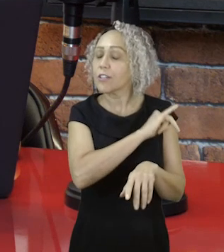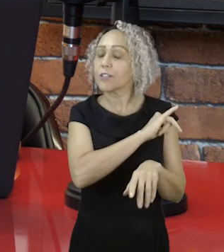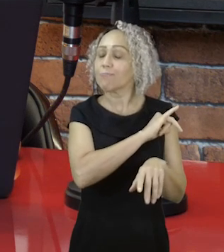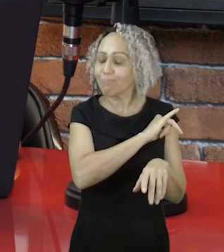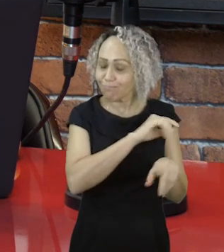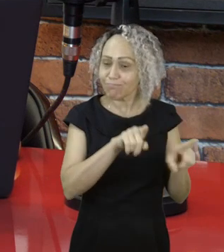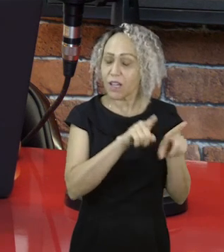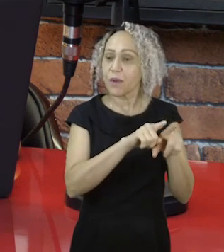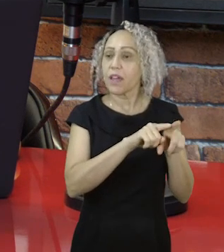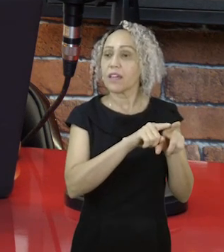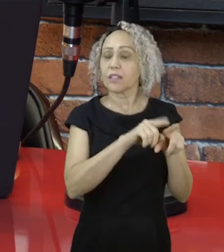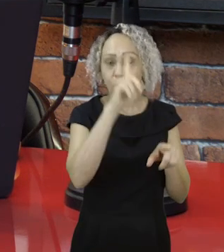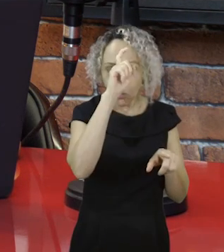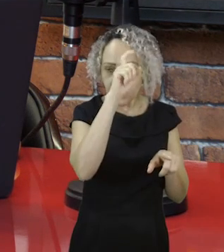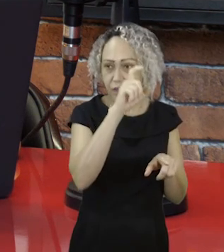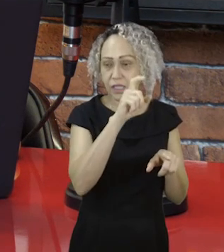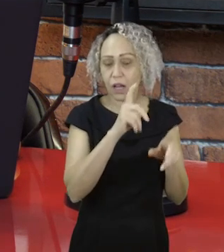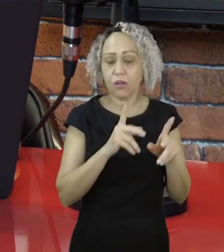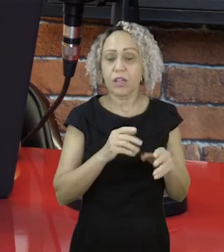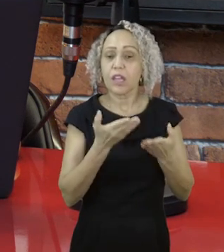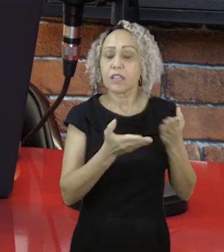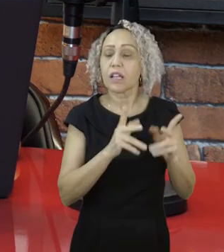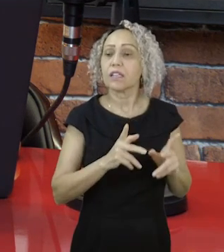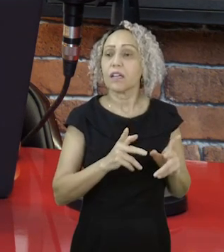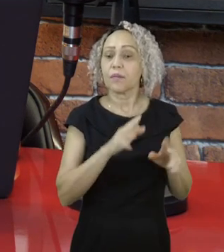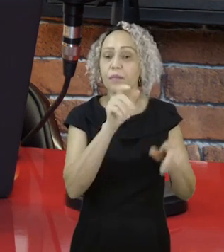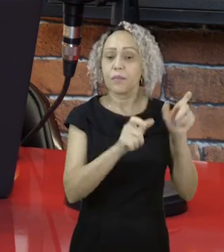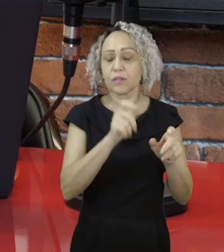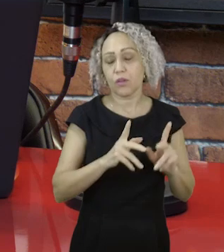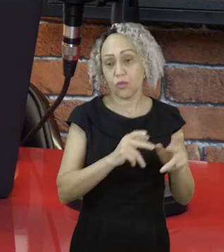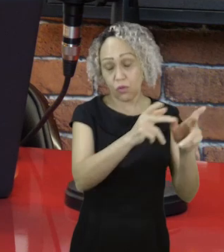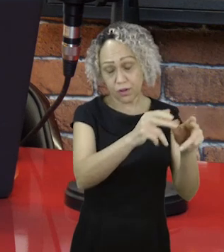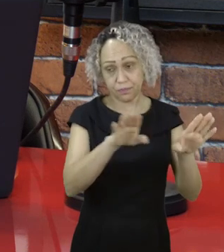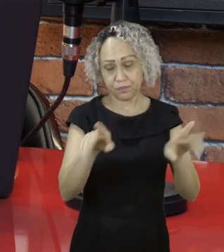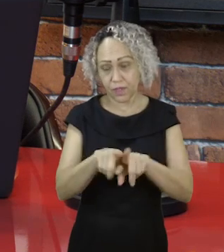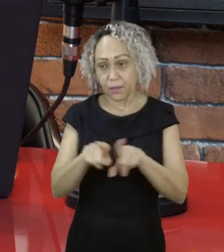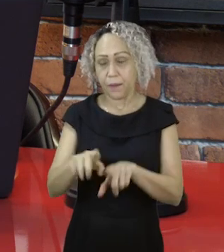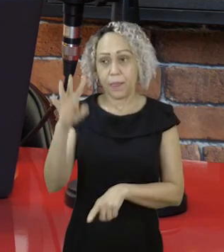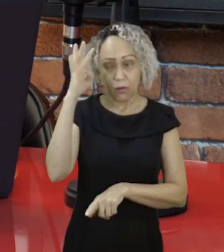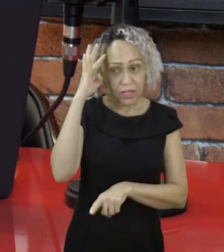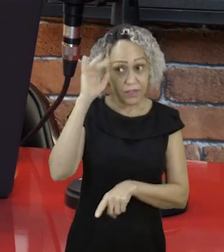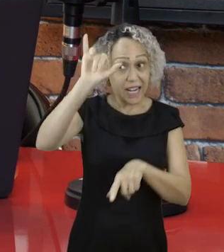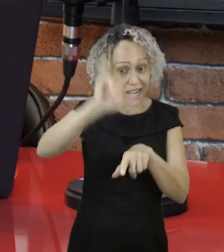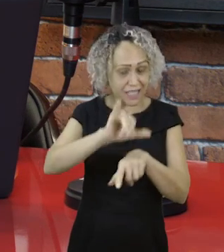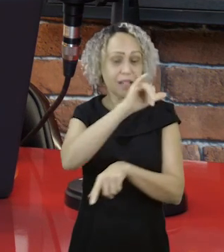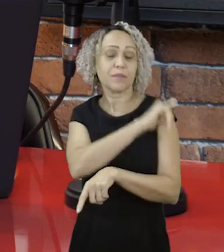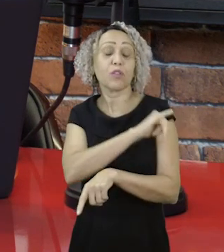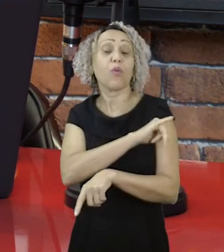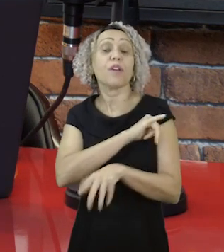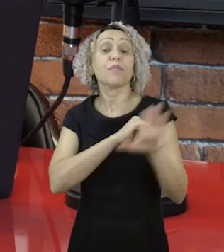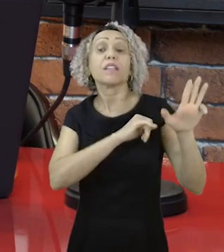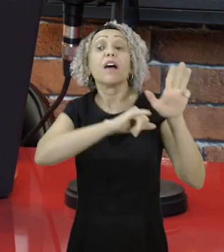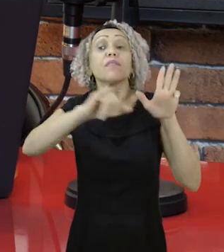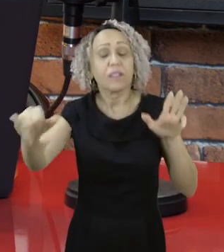da construção do Hospital Oncológico do município. Já na quarta-feira, na capital fluminense, o presidente Lula, além de anunciar